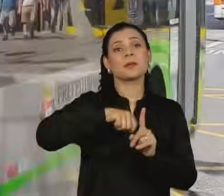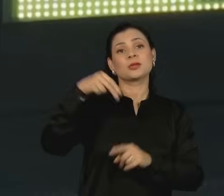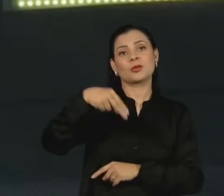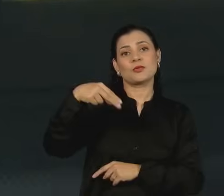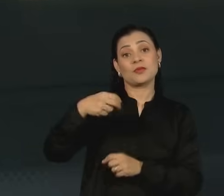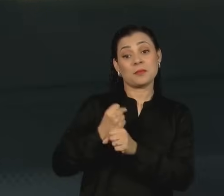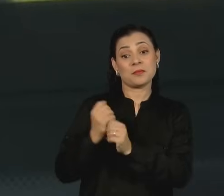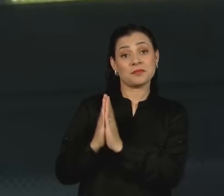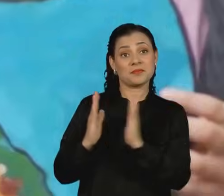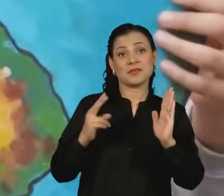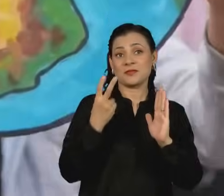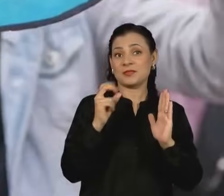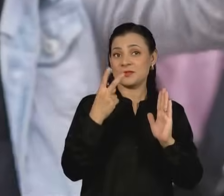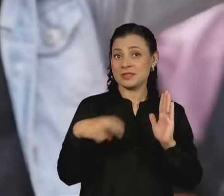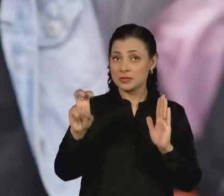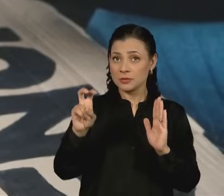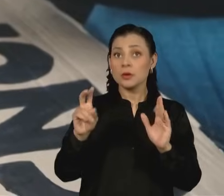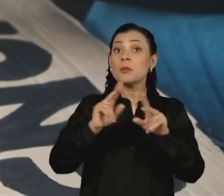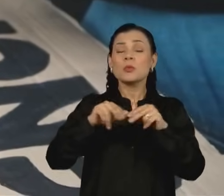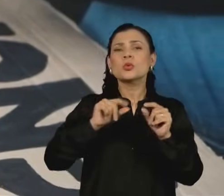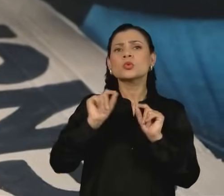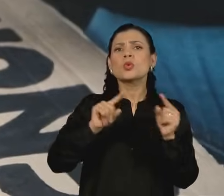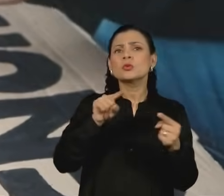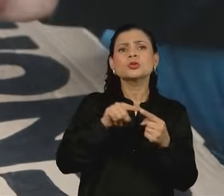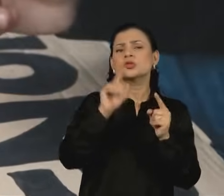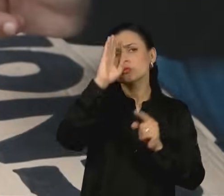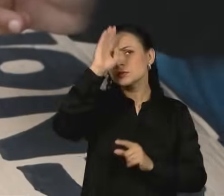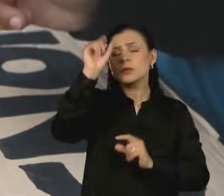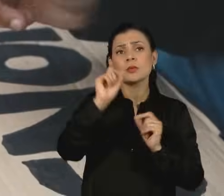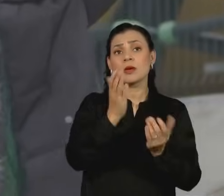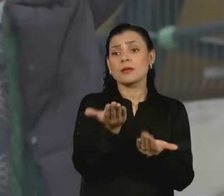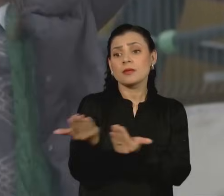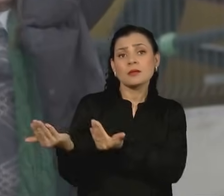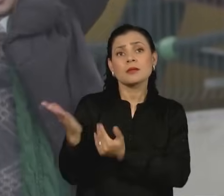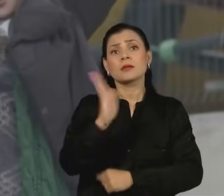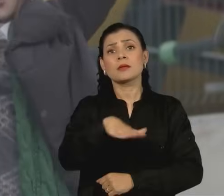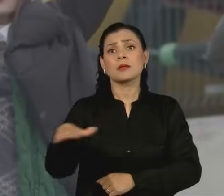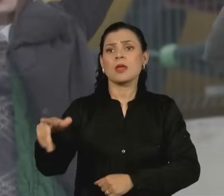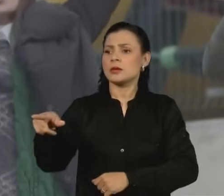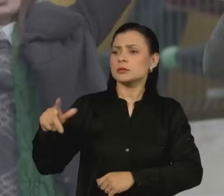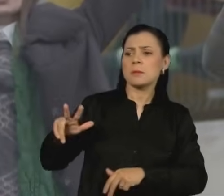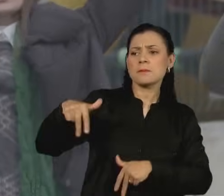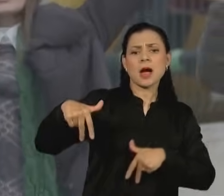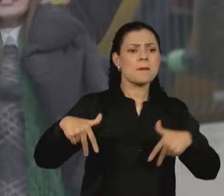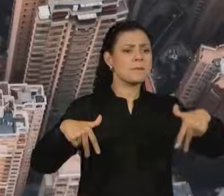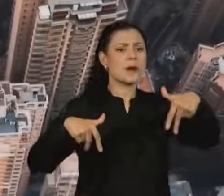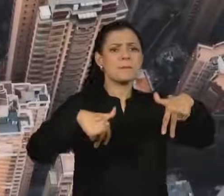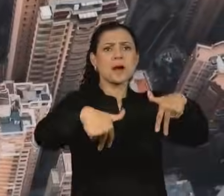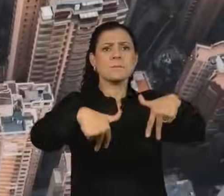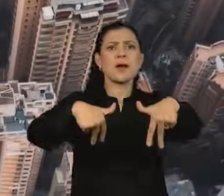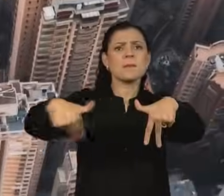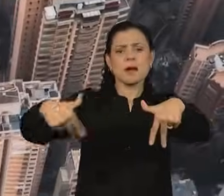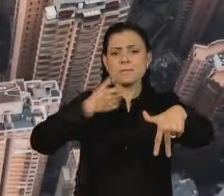deste ano. A ideia é garantir que as vozes de crianças e jovens sejam ouvidas nas decisões globais sobre o clima